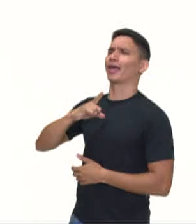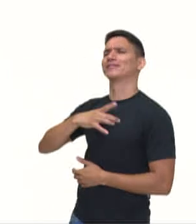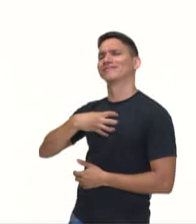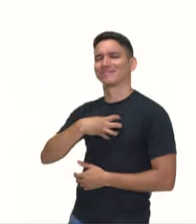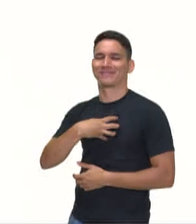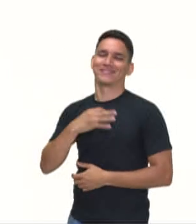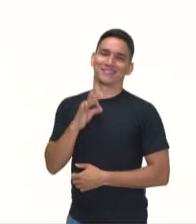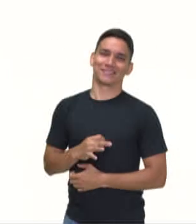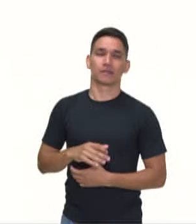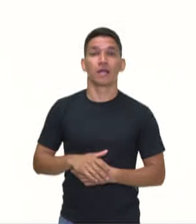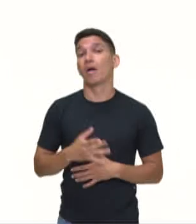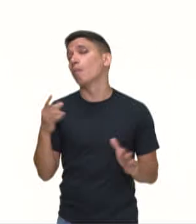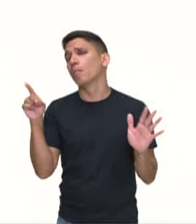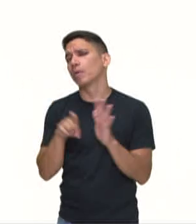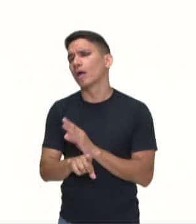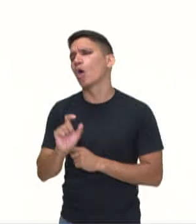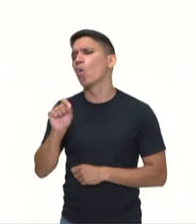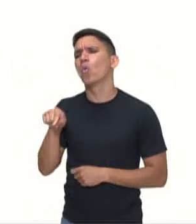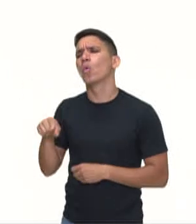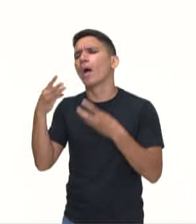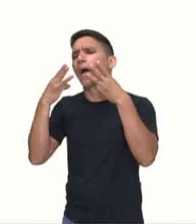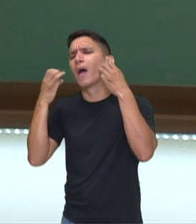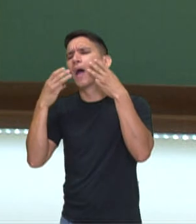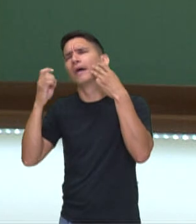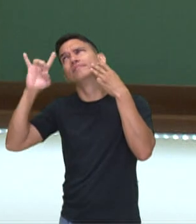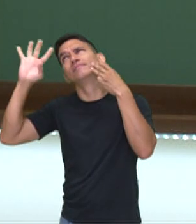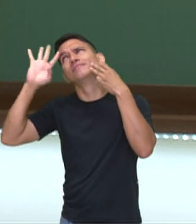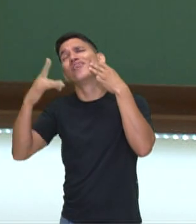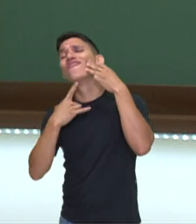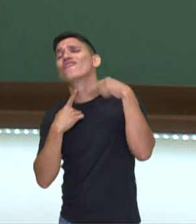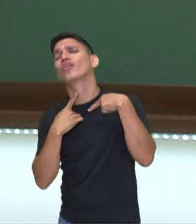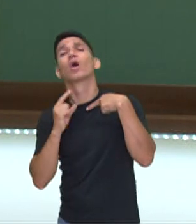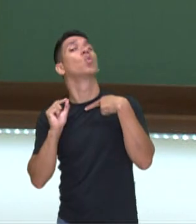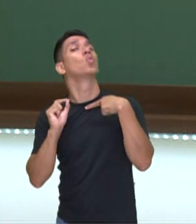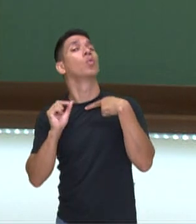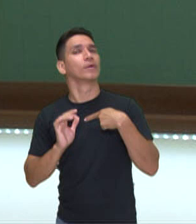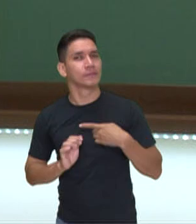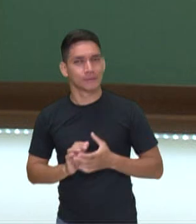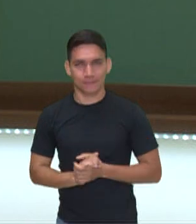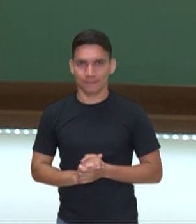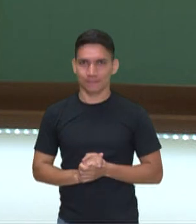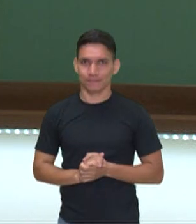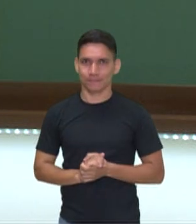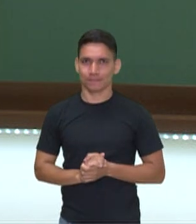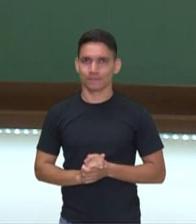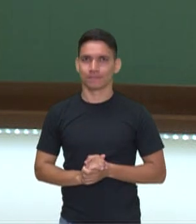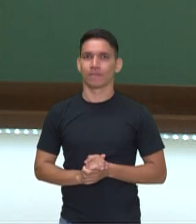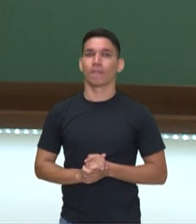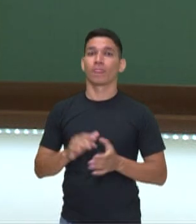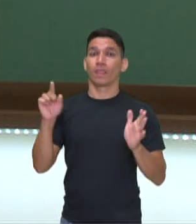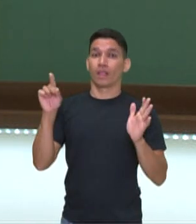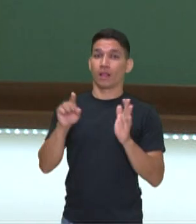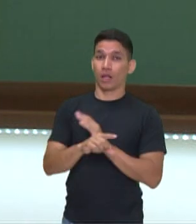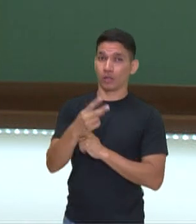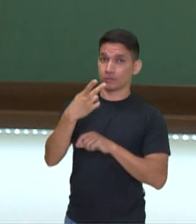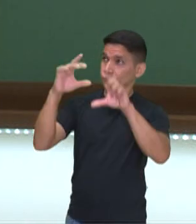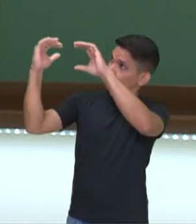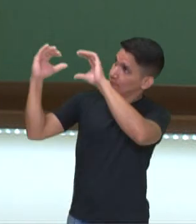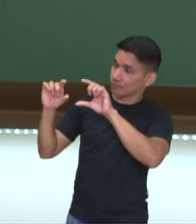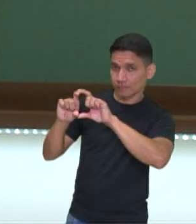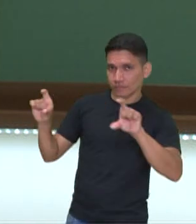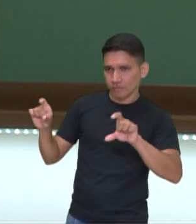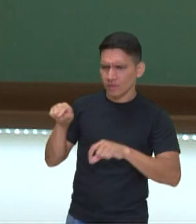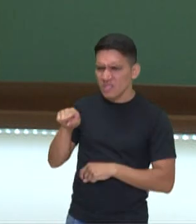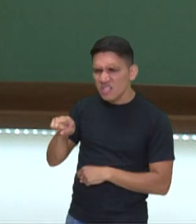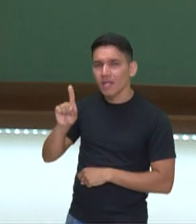pergunta é, what's Garfield wish? Qual seria o desejo de Garfield? E no número 2, perdão, does Garfield wish